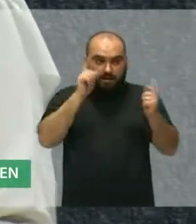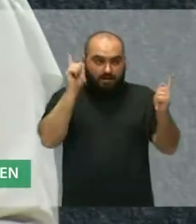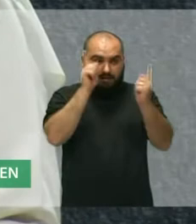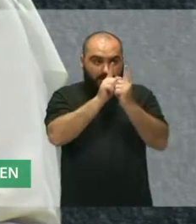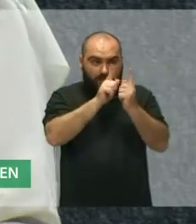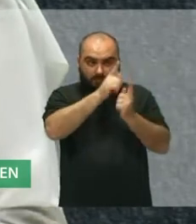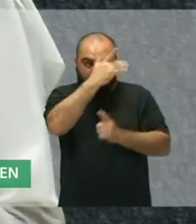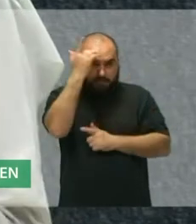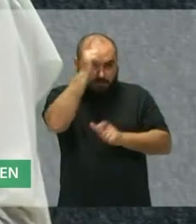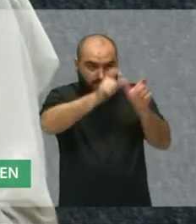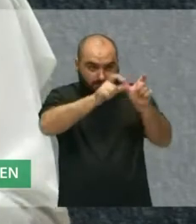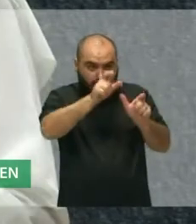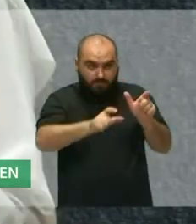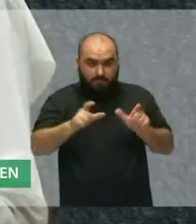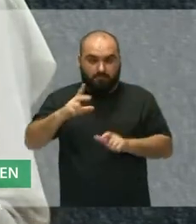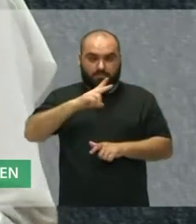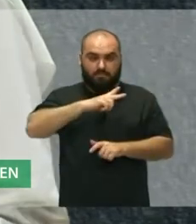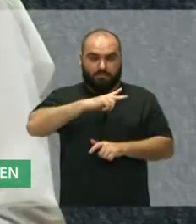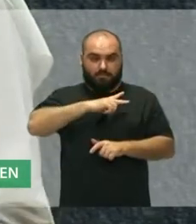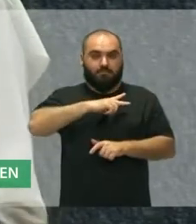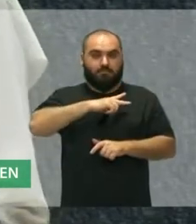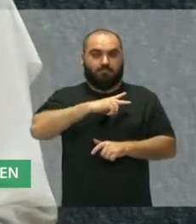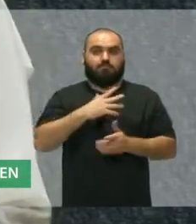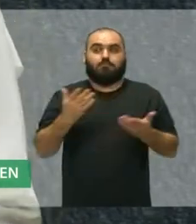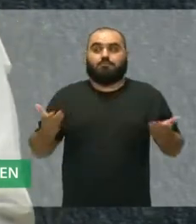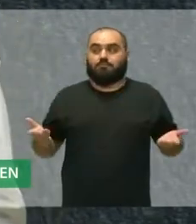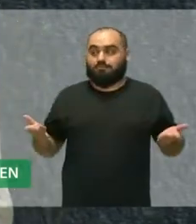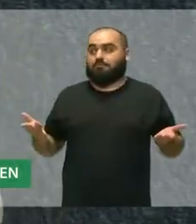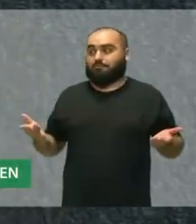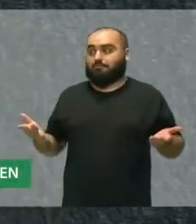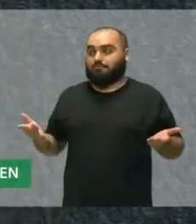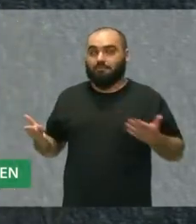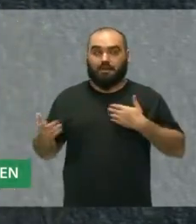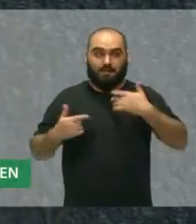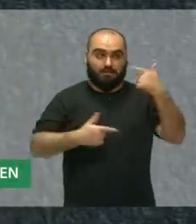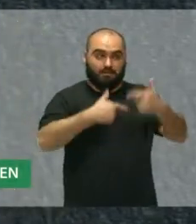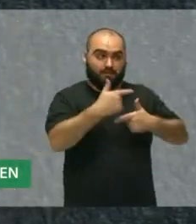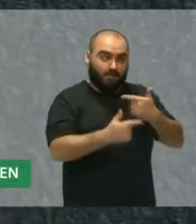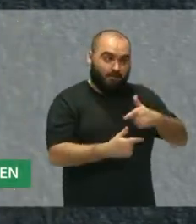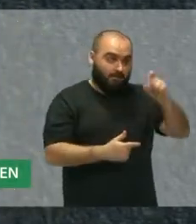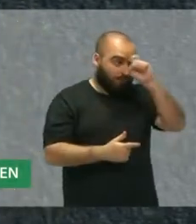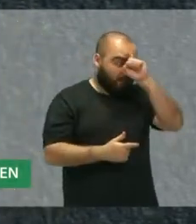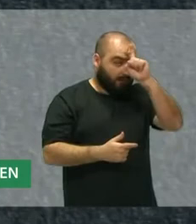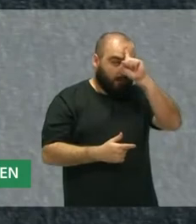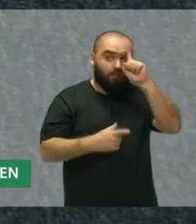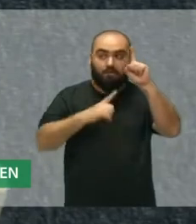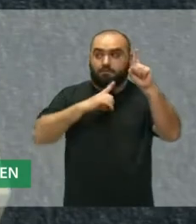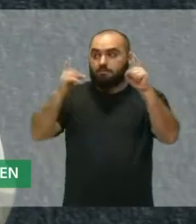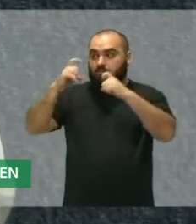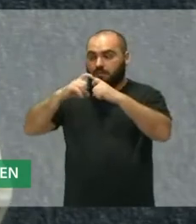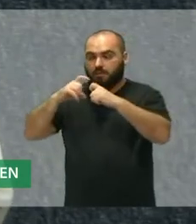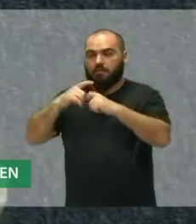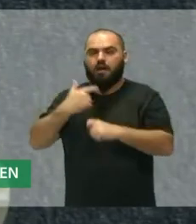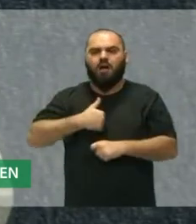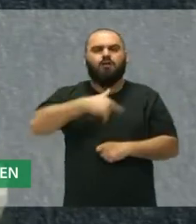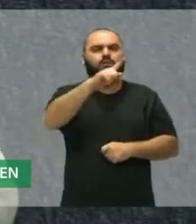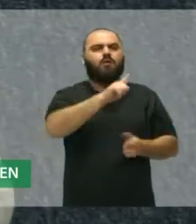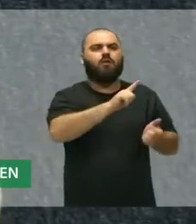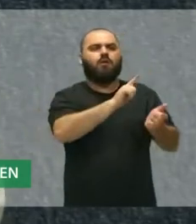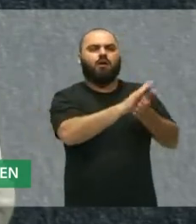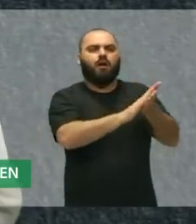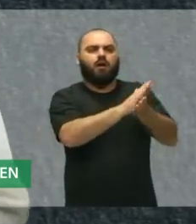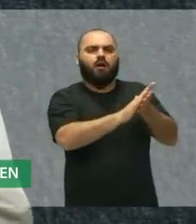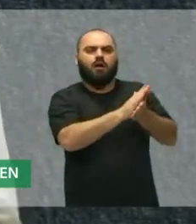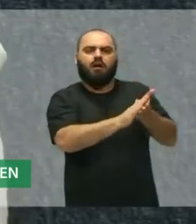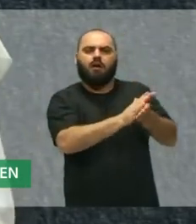no consultório particular, né, nem... Quando eu trabalhava em outro hospital, tinha um médico que me dizia assim: irmã, eu vou lavar carro, porque o menino que